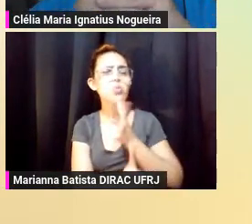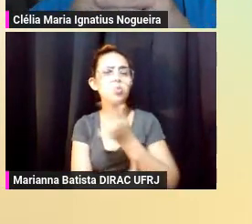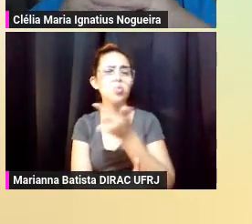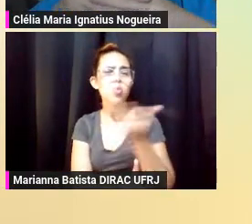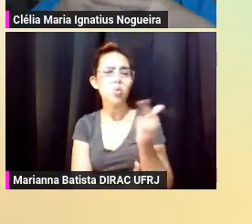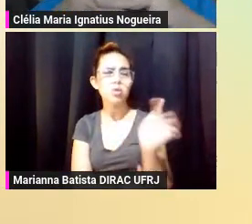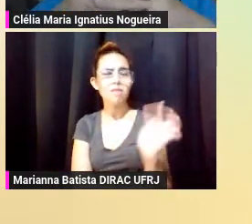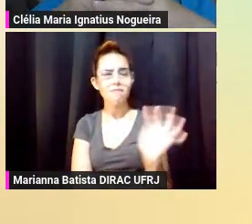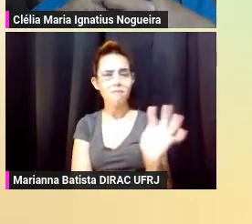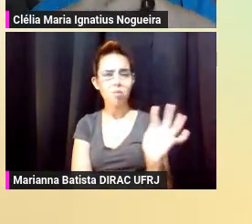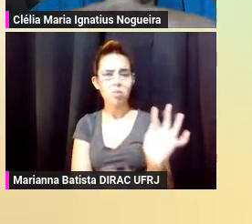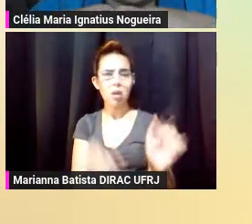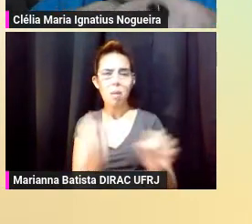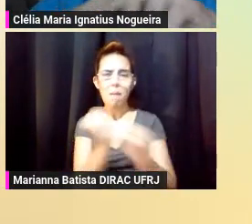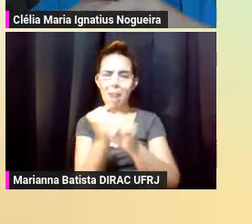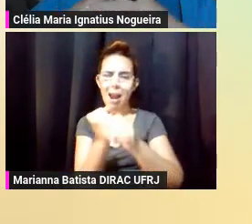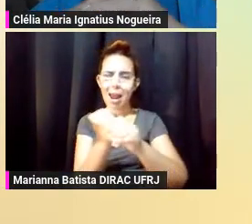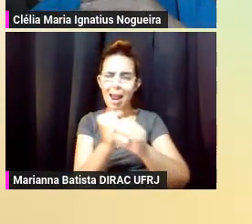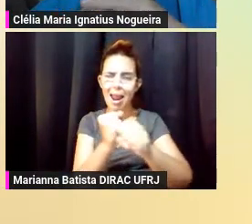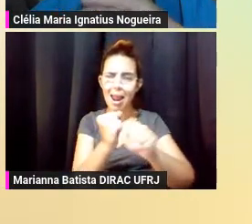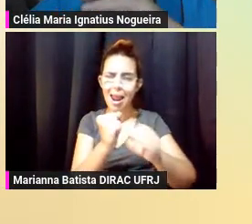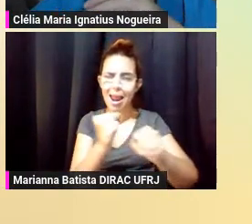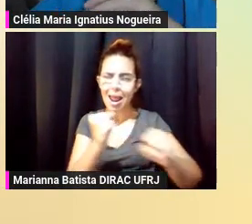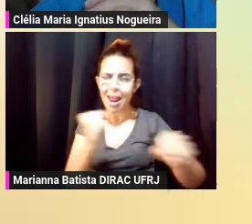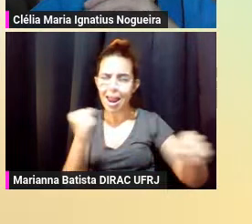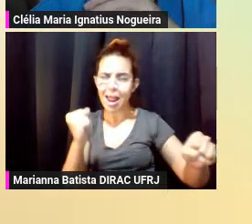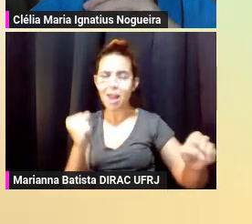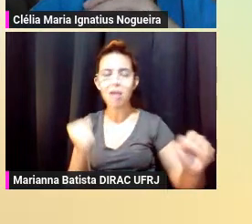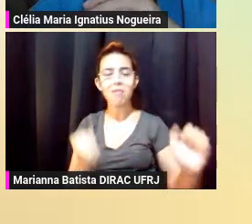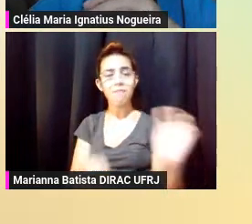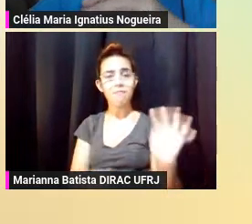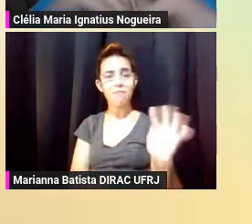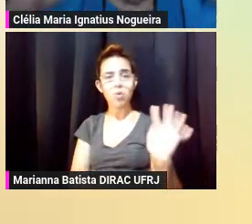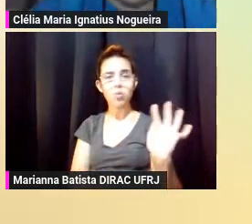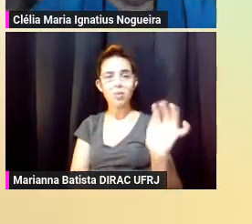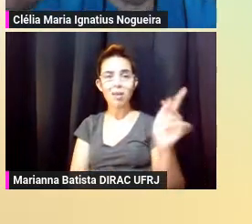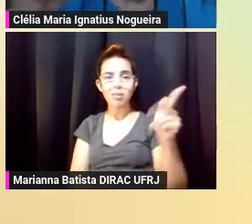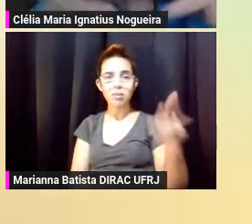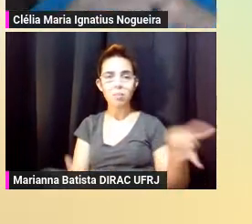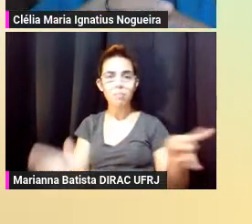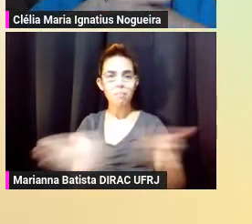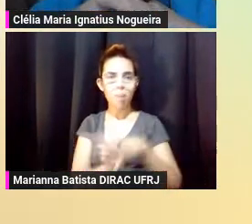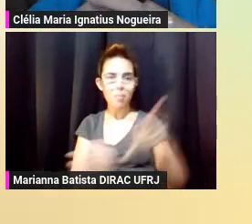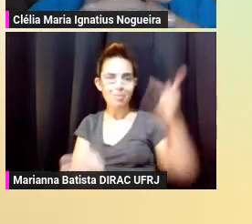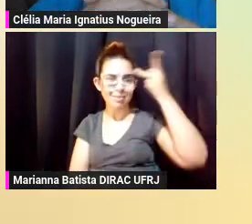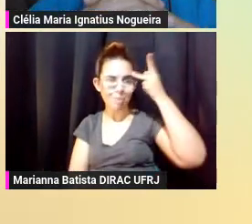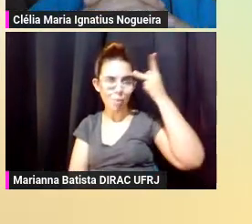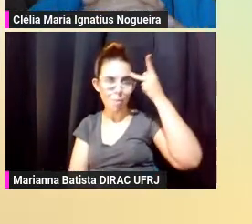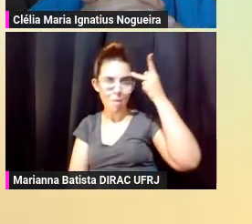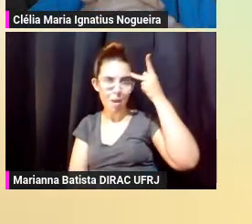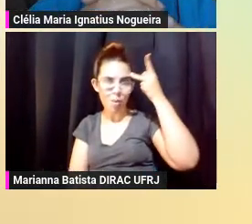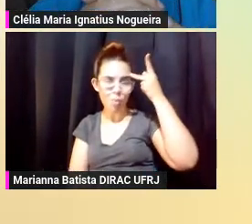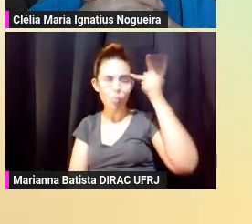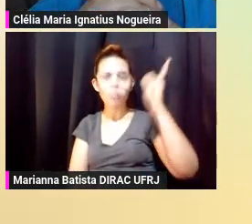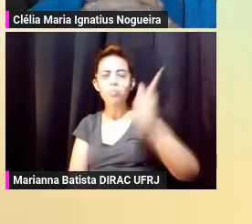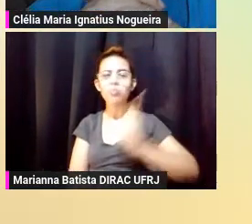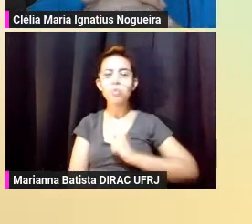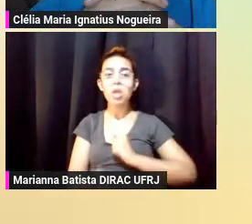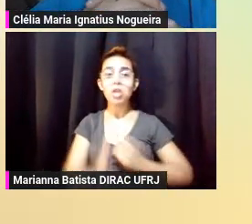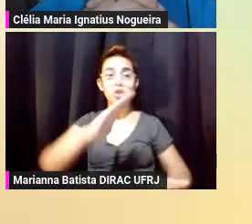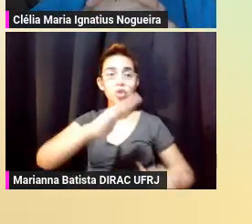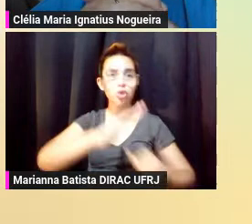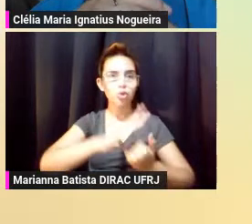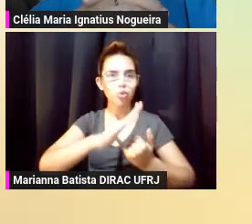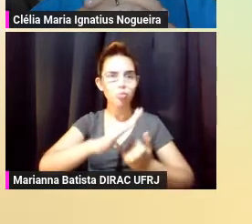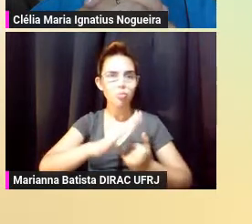etc., e me levou lá na Escola de Engenharia de São Carlos, da USP, e tem o Instituto de Ciências Matemáticas lá, e ele falou: ah,